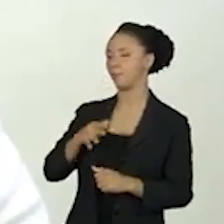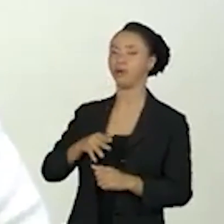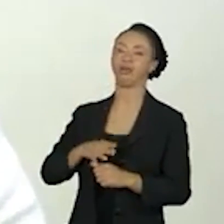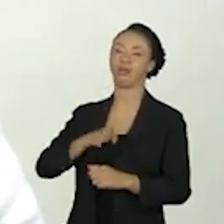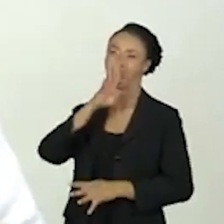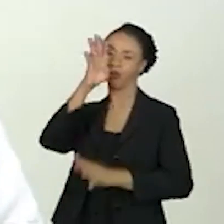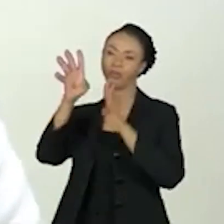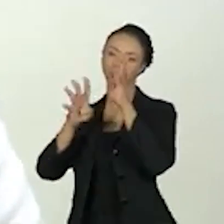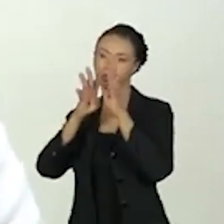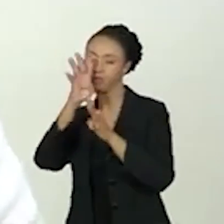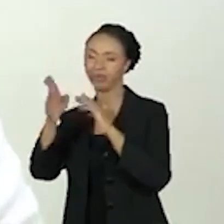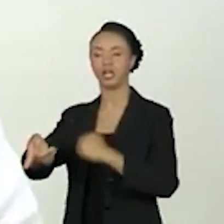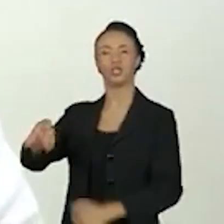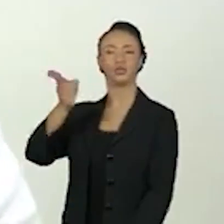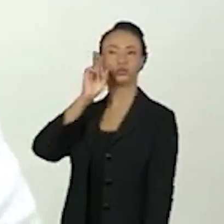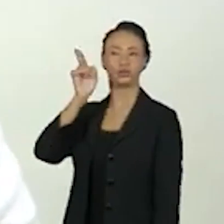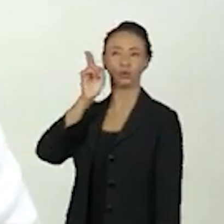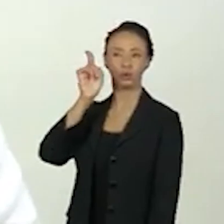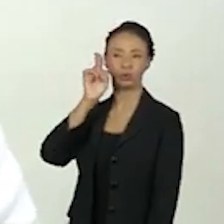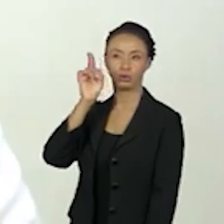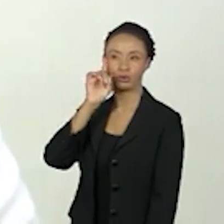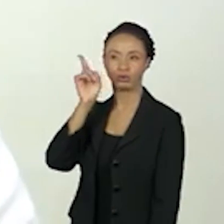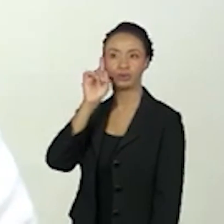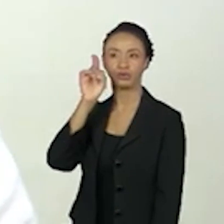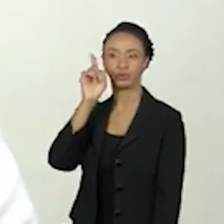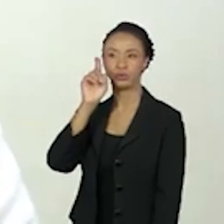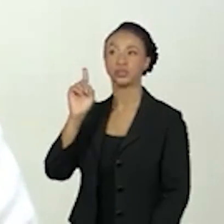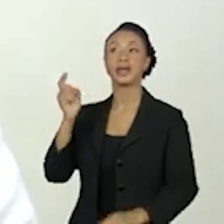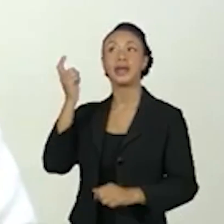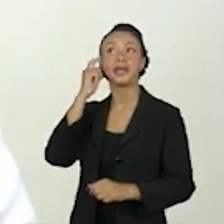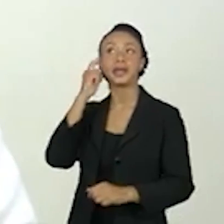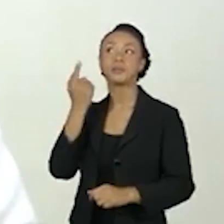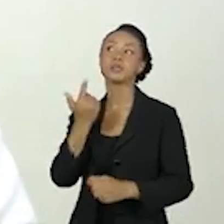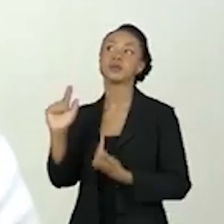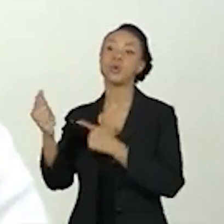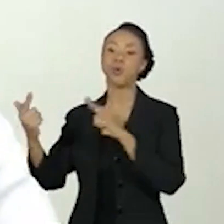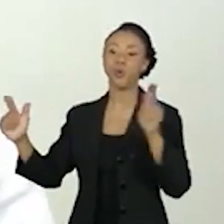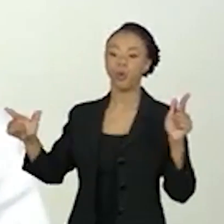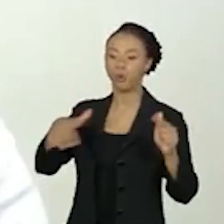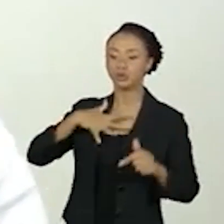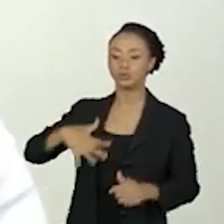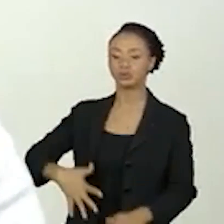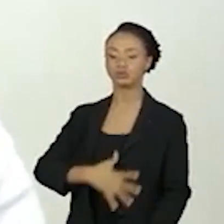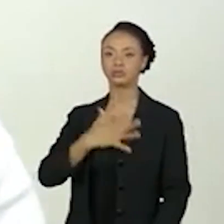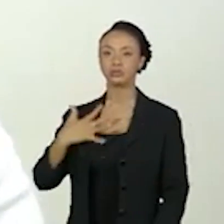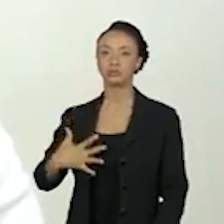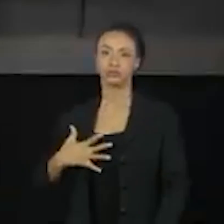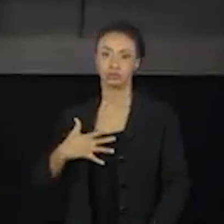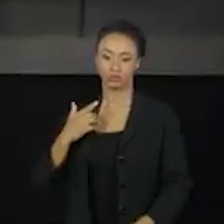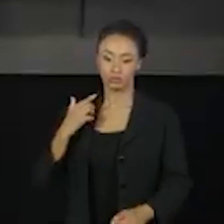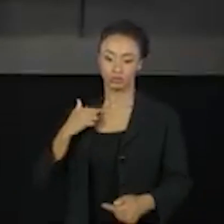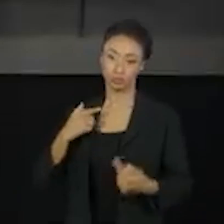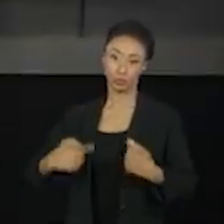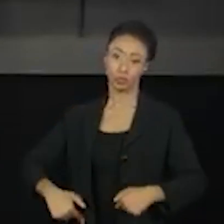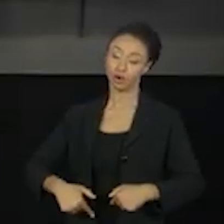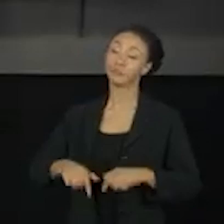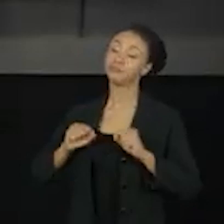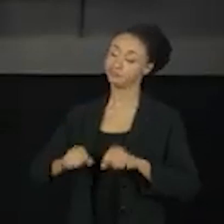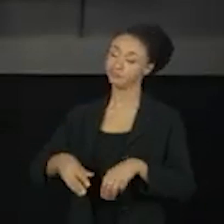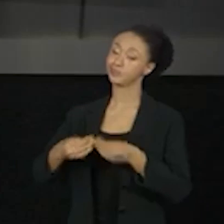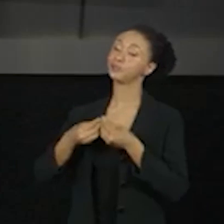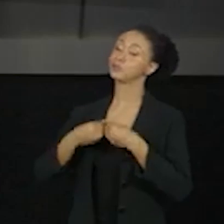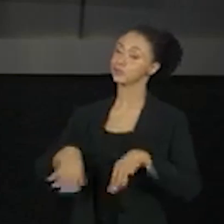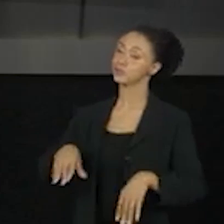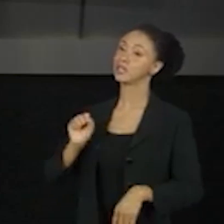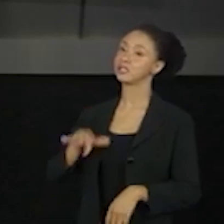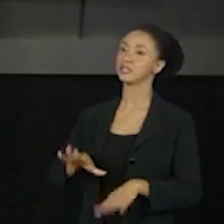desequilibrado, diariamente e sem pensar nas outras esferas da saúde, eu acho sim que é prejudicial,